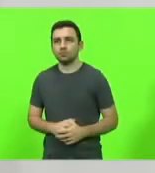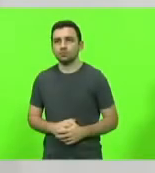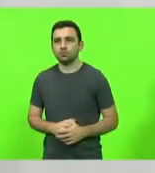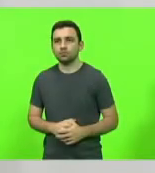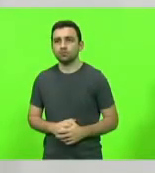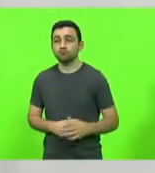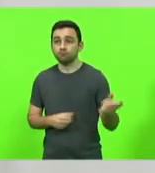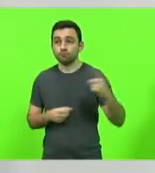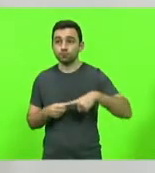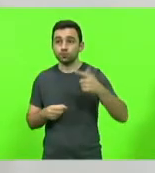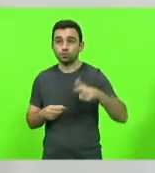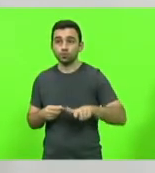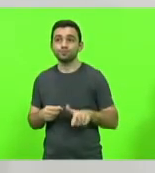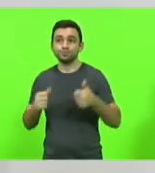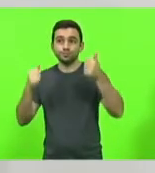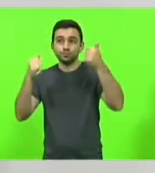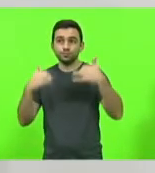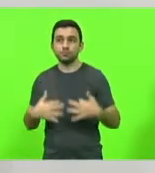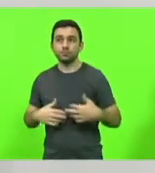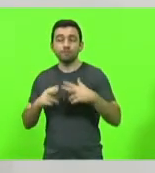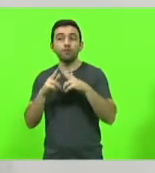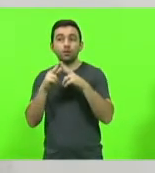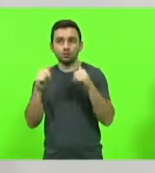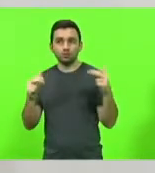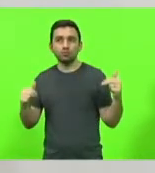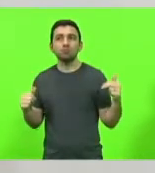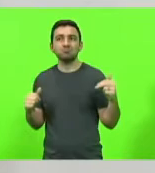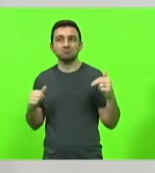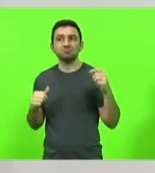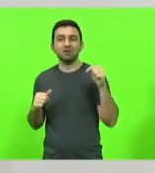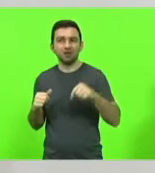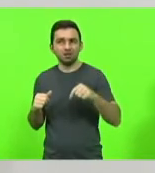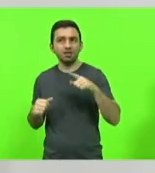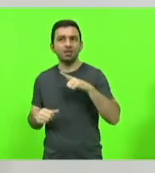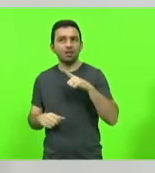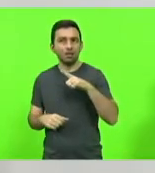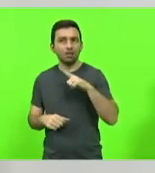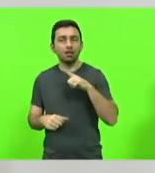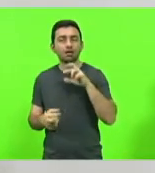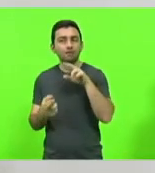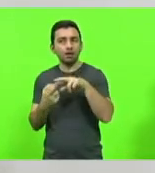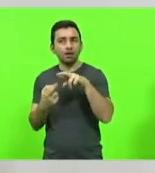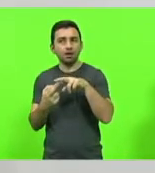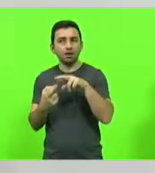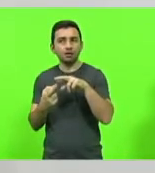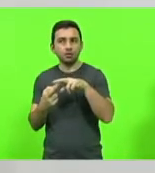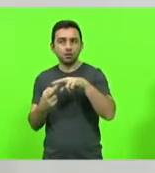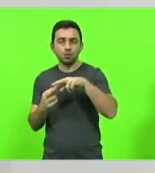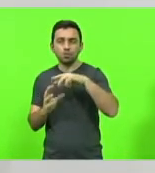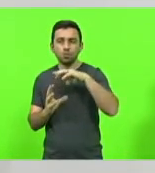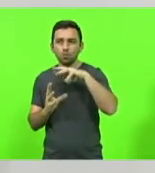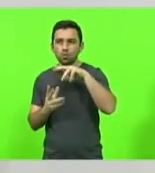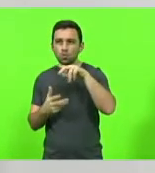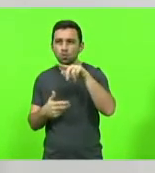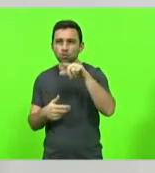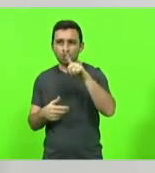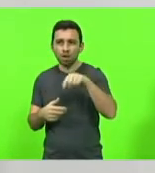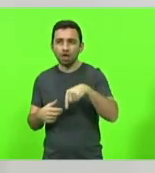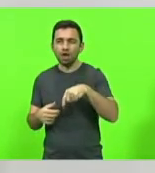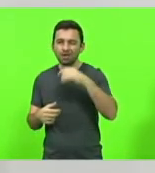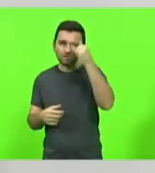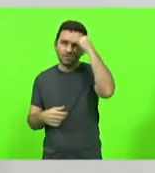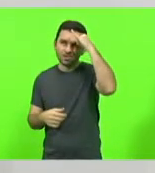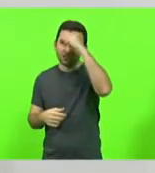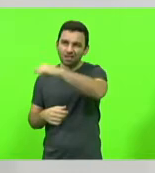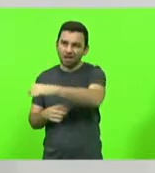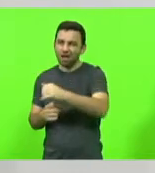Retomando aqui, Florianópolis havia se tornado referência mundial no combate à fraude de pescados, né?